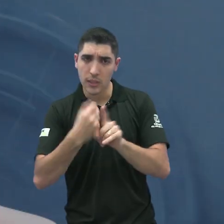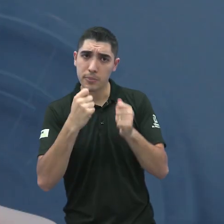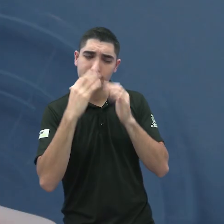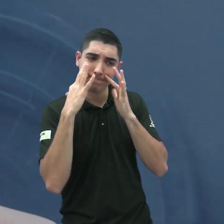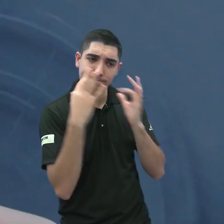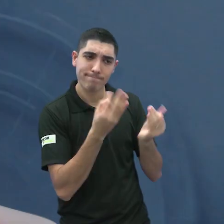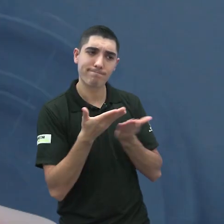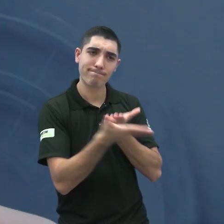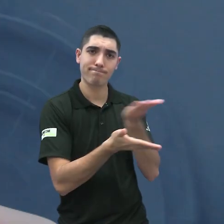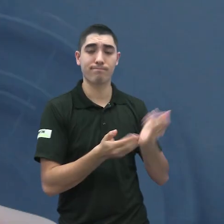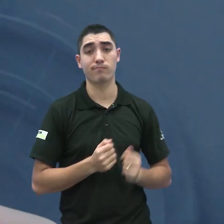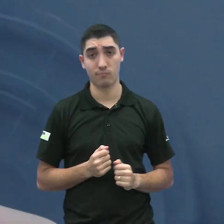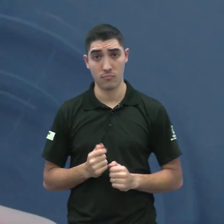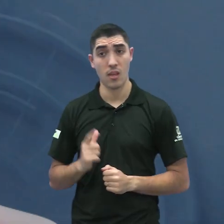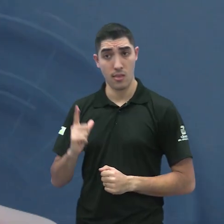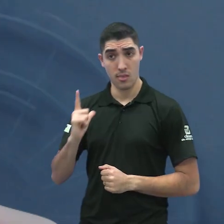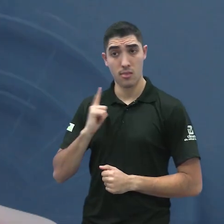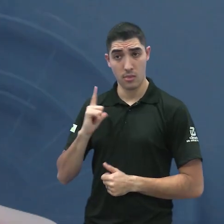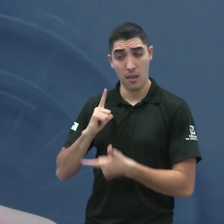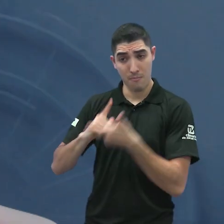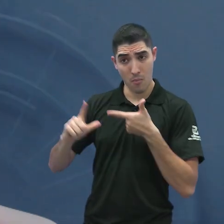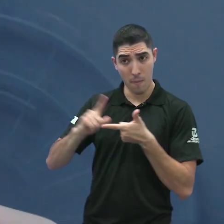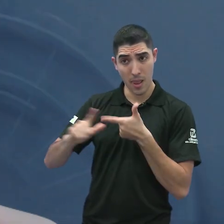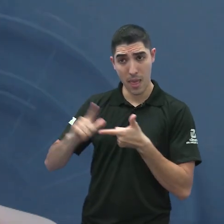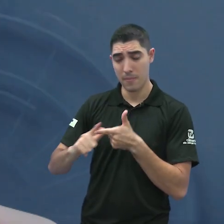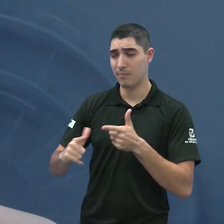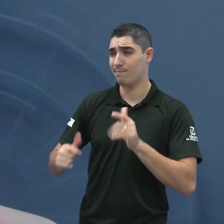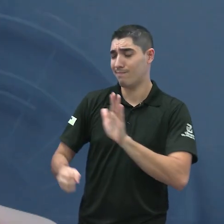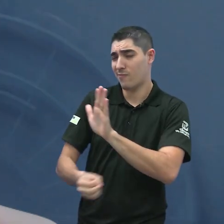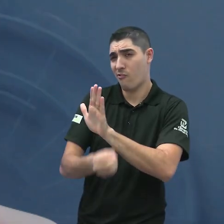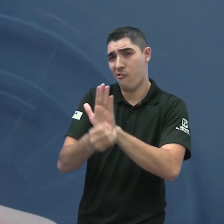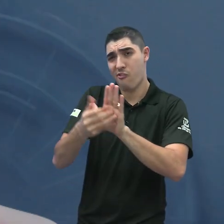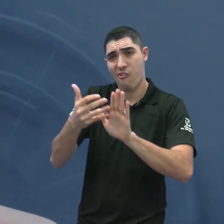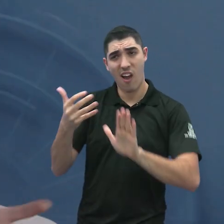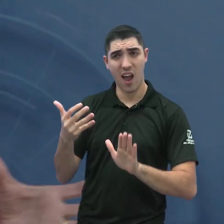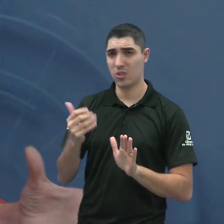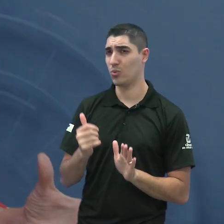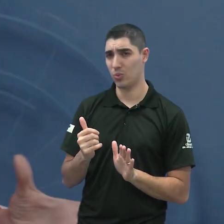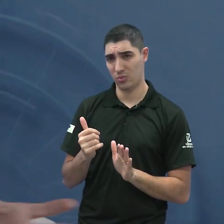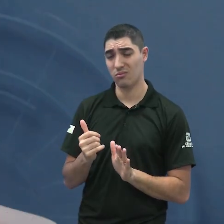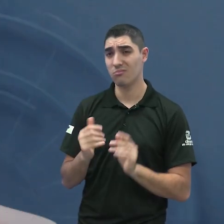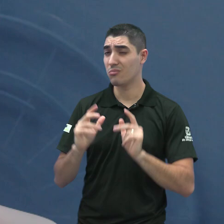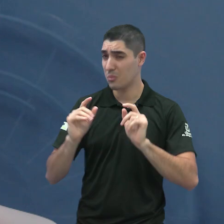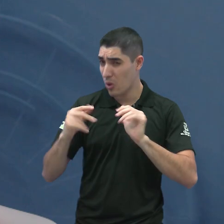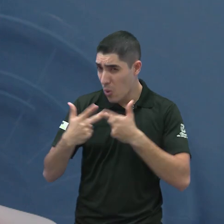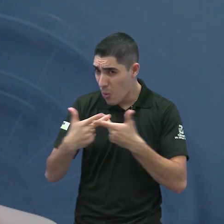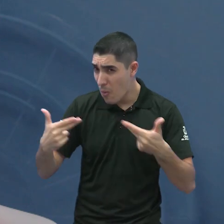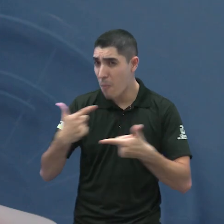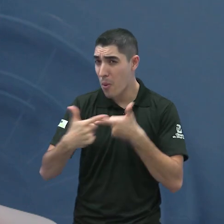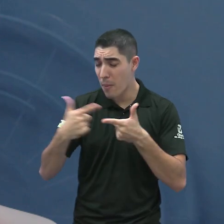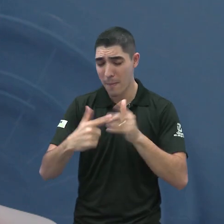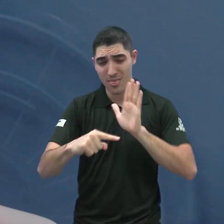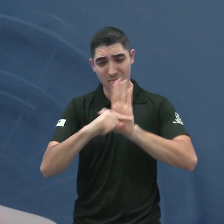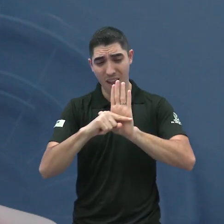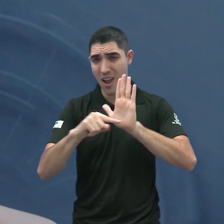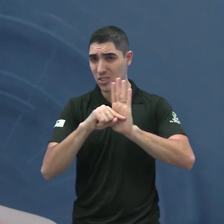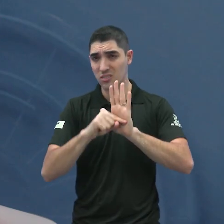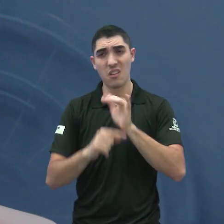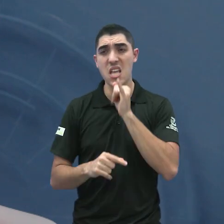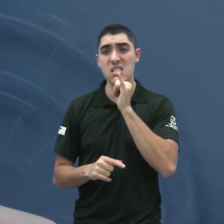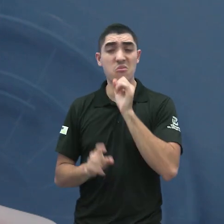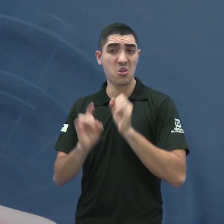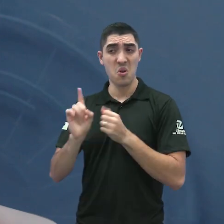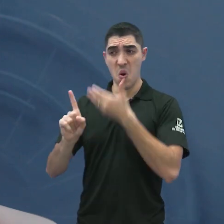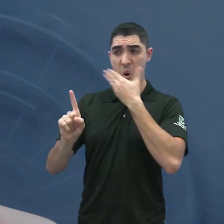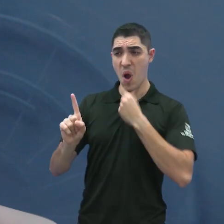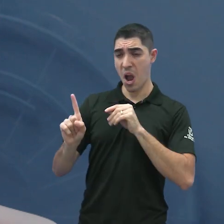muitas consequências negativas em limitar o homem apenas nesses papéis, como pontuou Gustavo, de